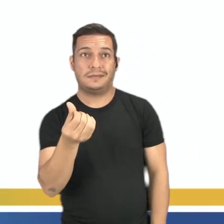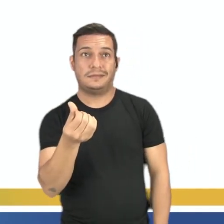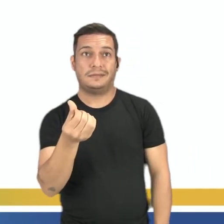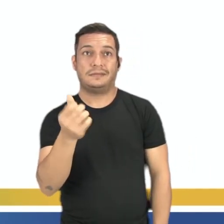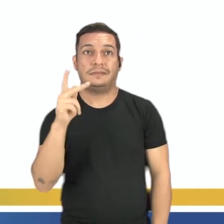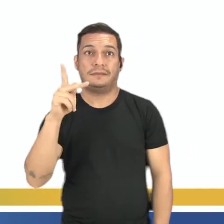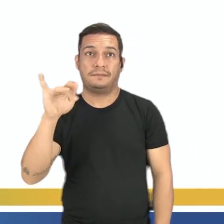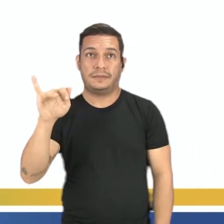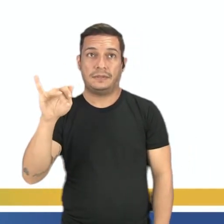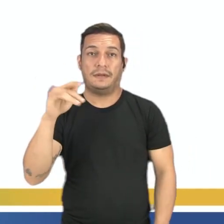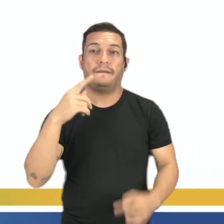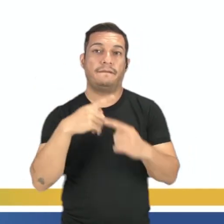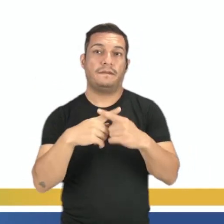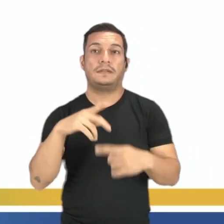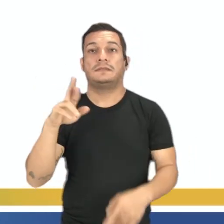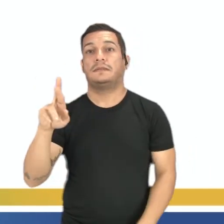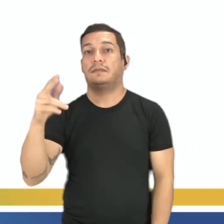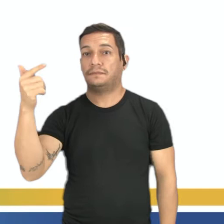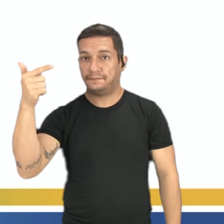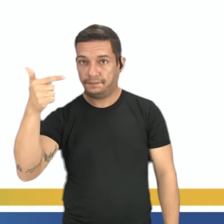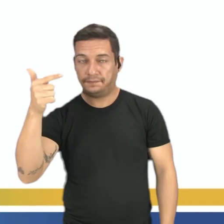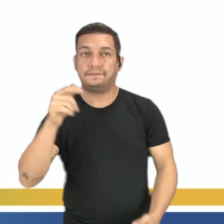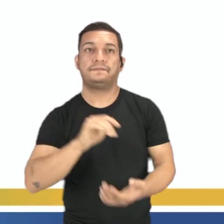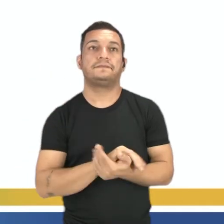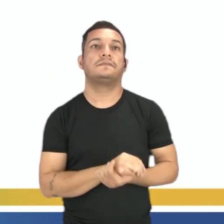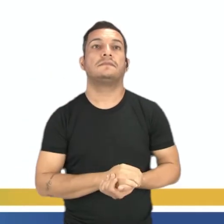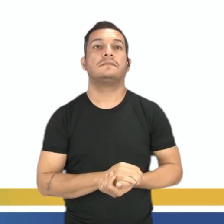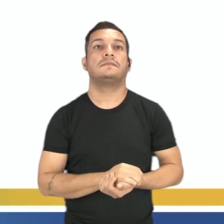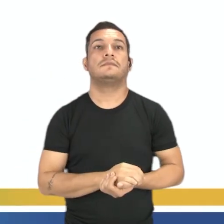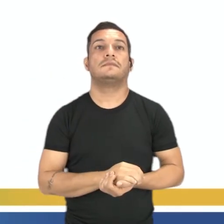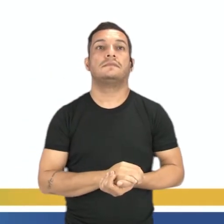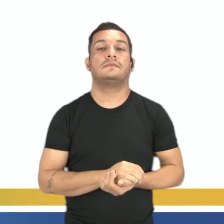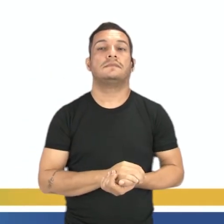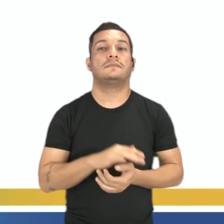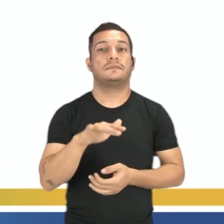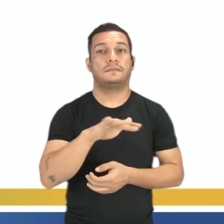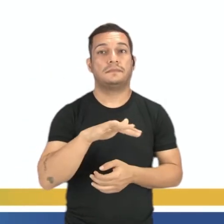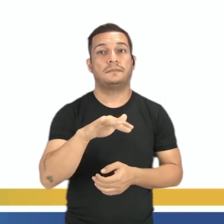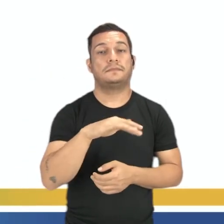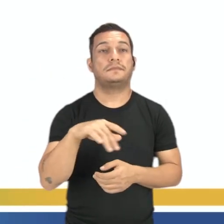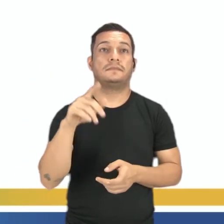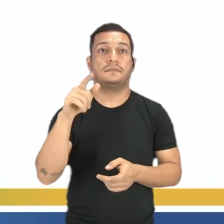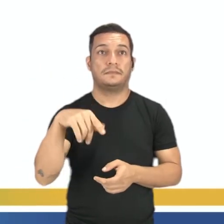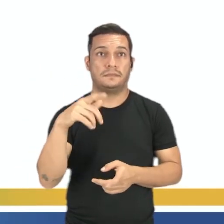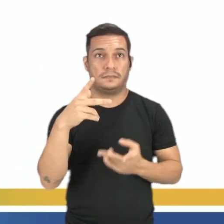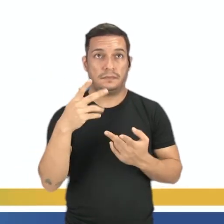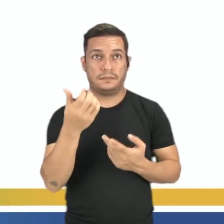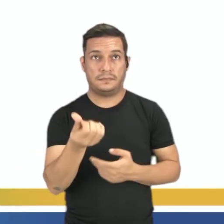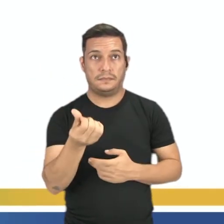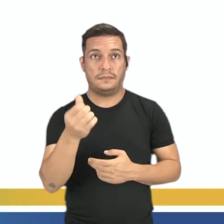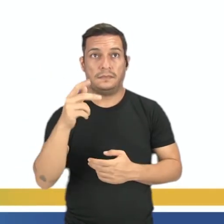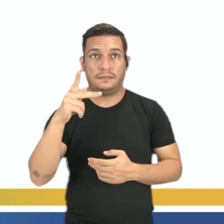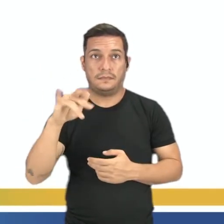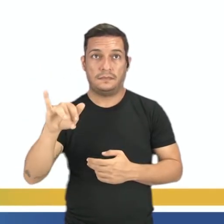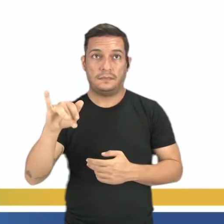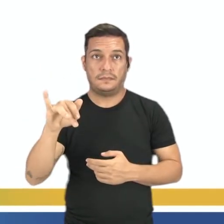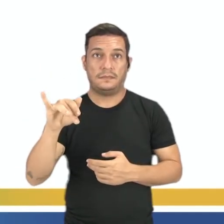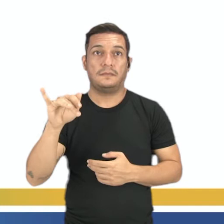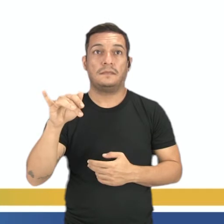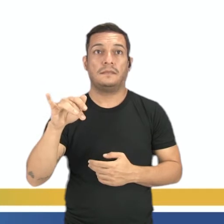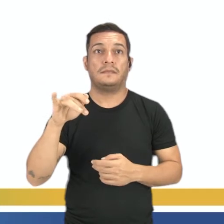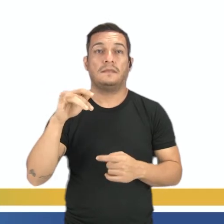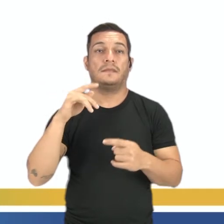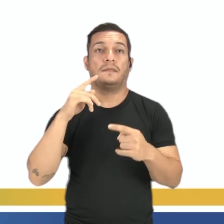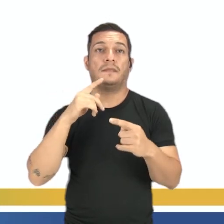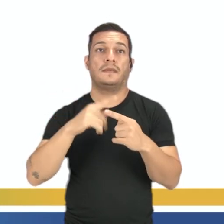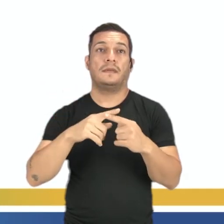é 6π vezes R ao quadrado. A área total vai ser igual a 6π, vai permanecer,